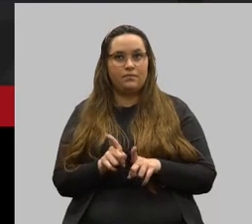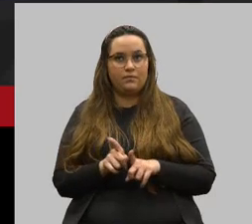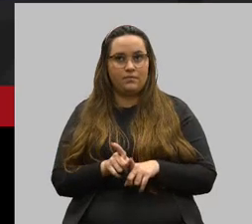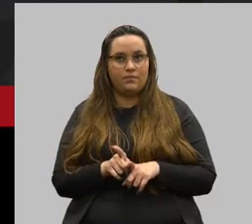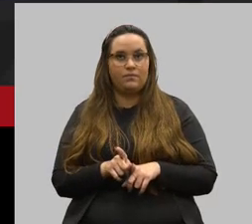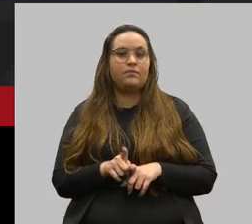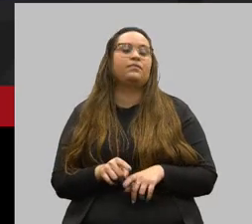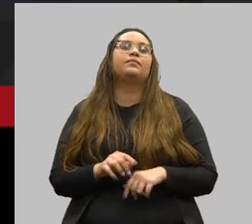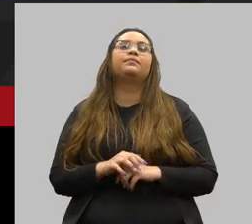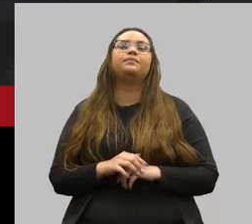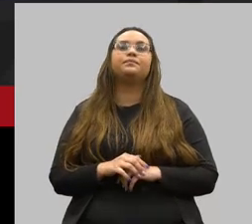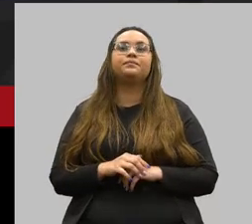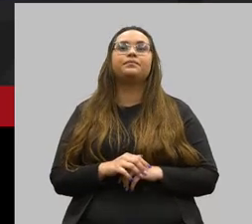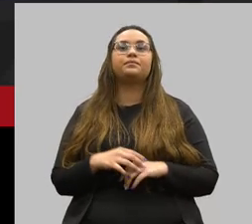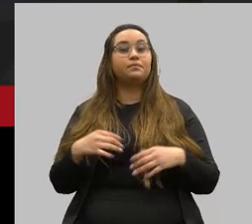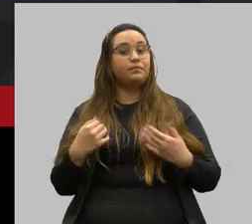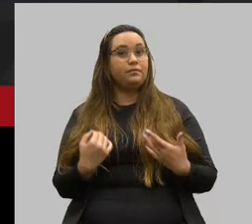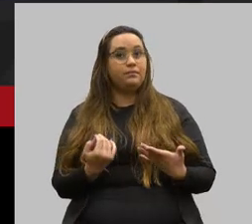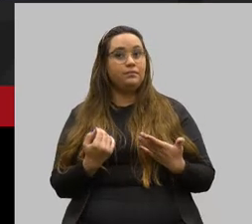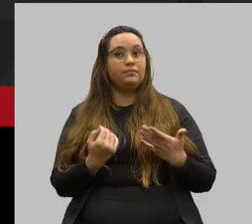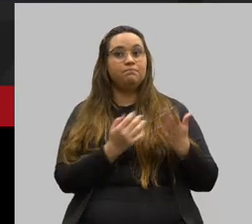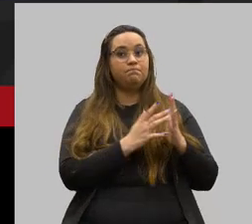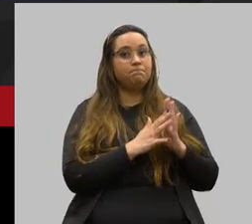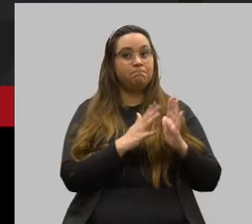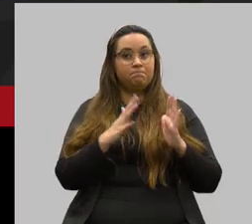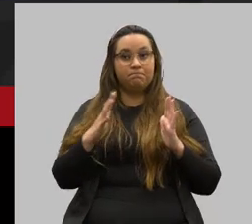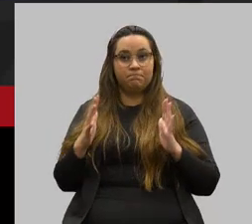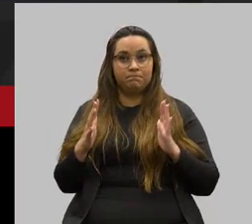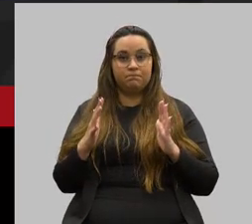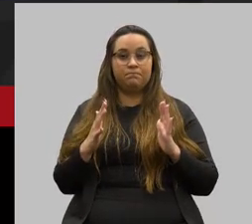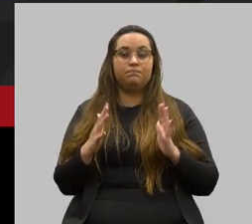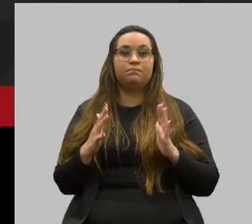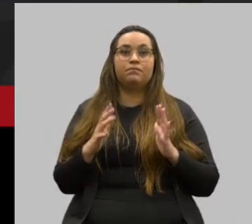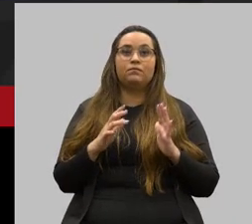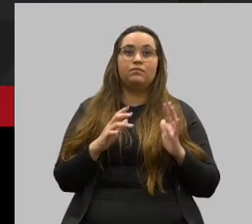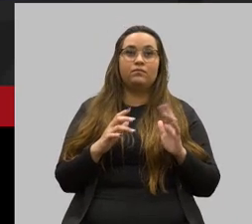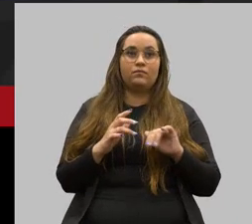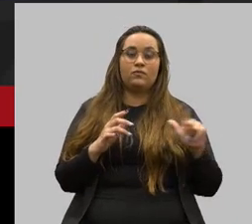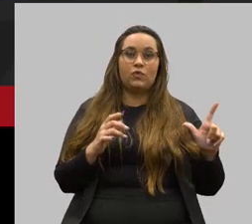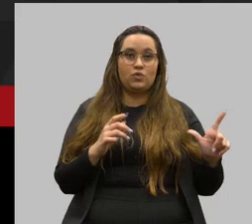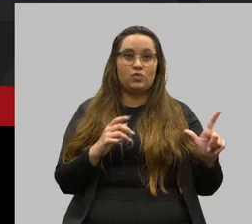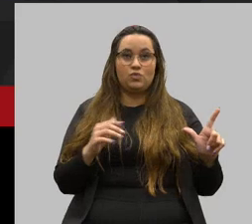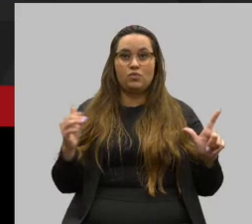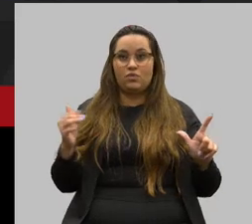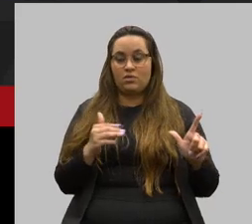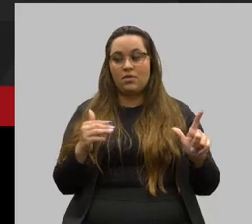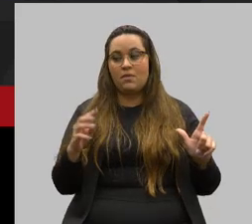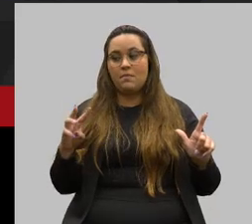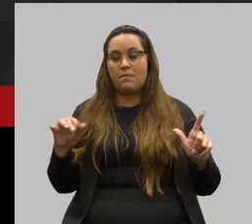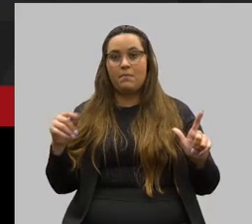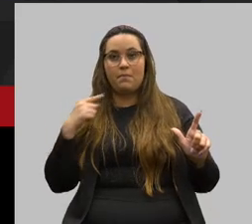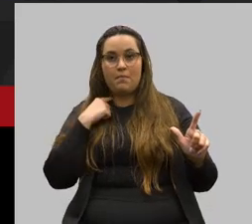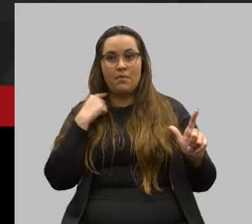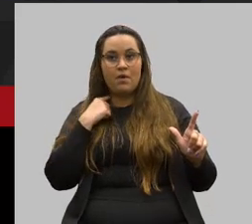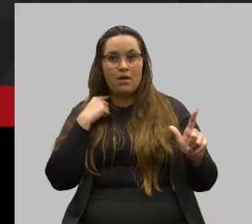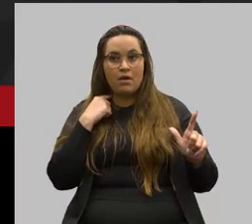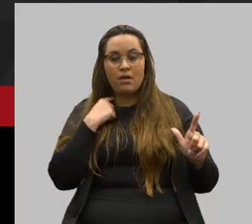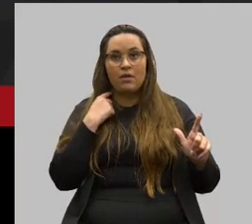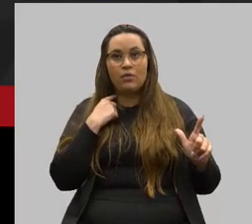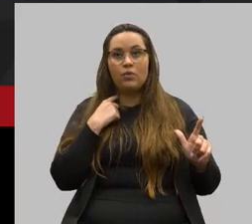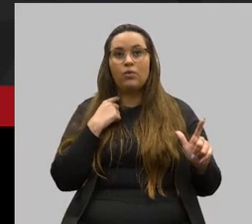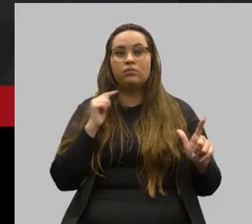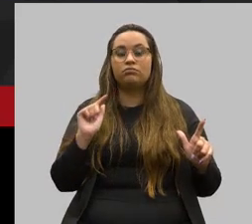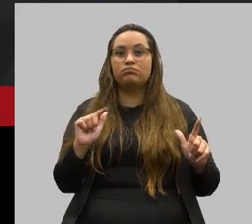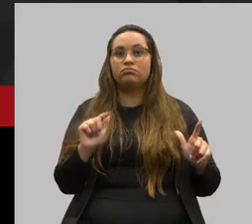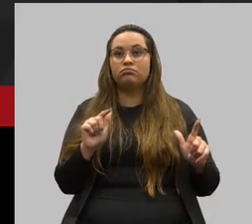administrativo nesse nessa esteira nós entre eh julho de 2023 a maio de 2024 essa